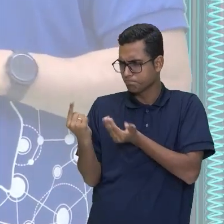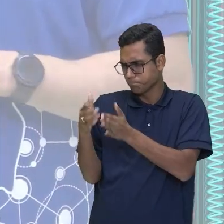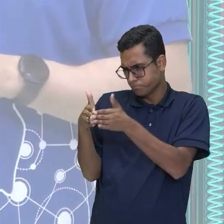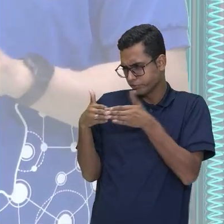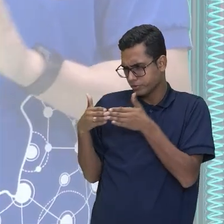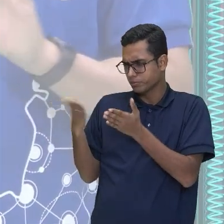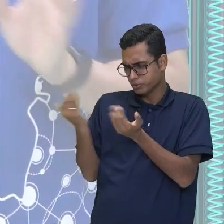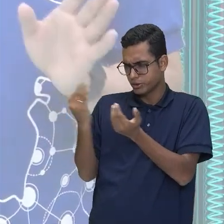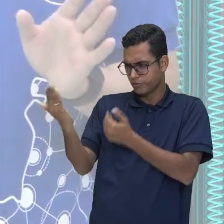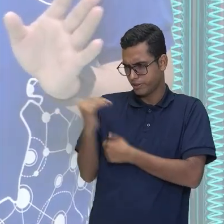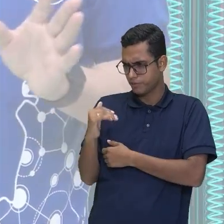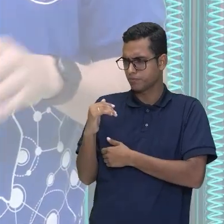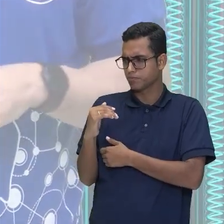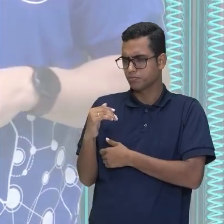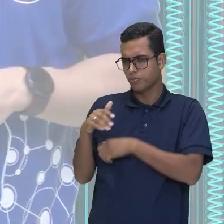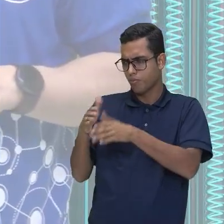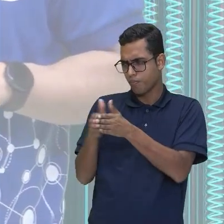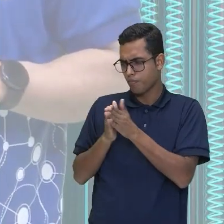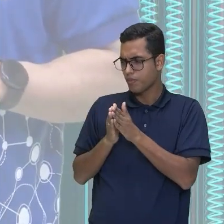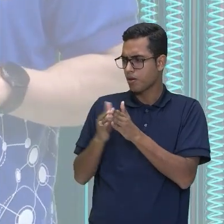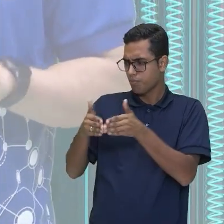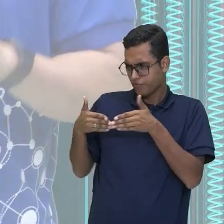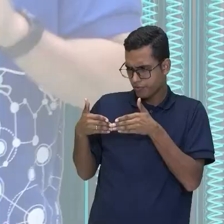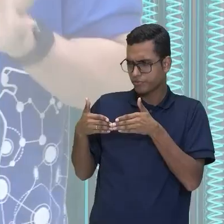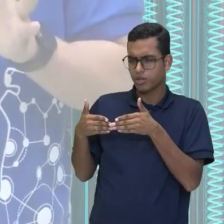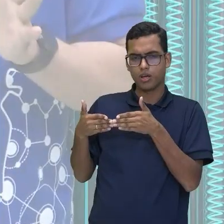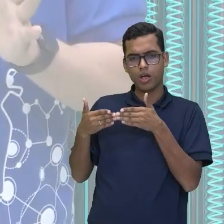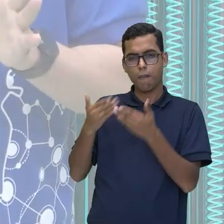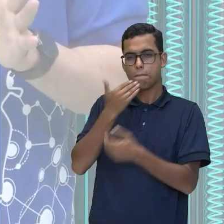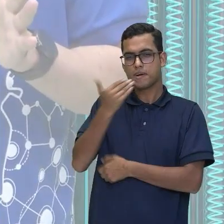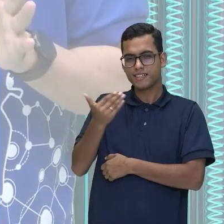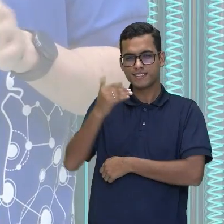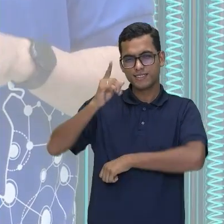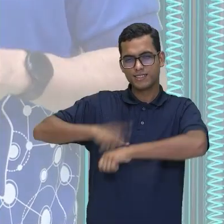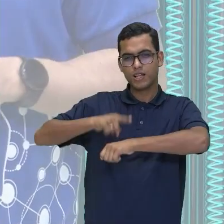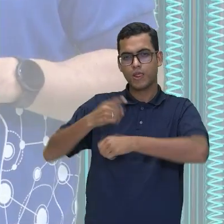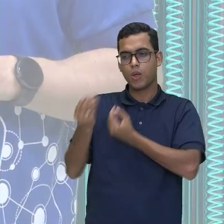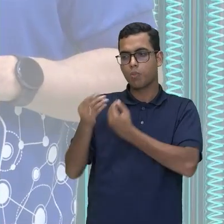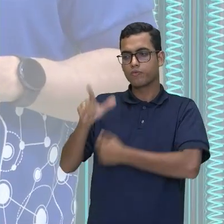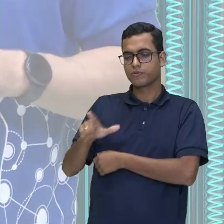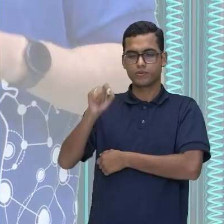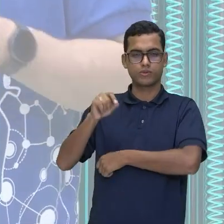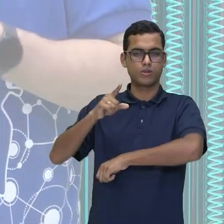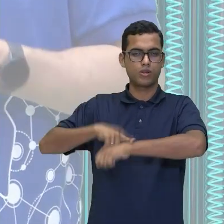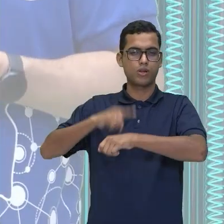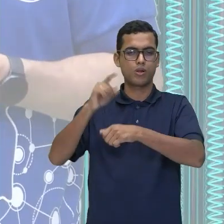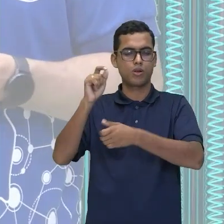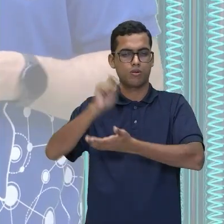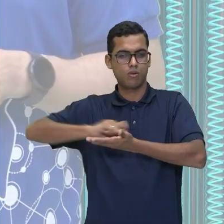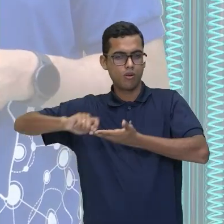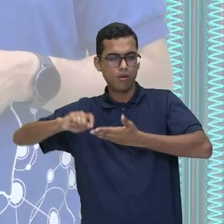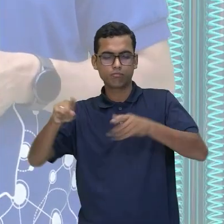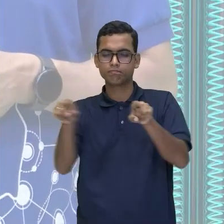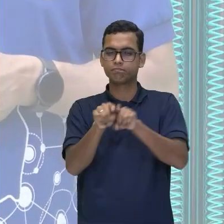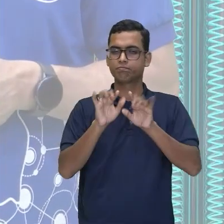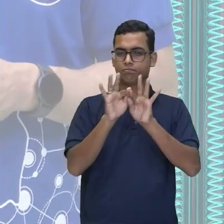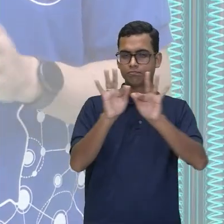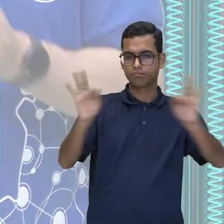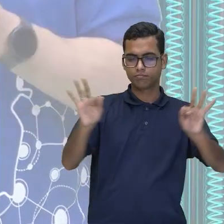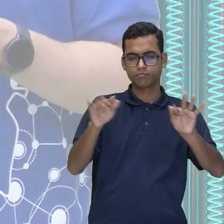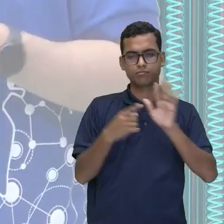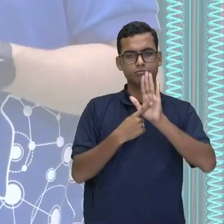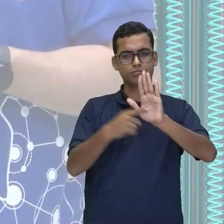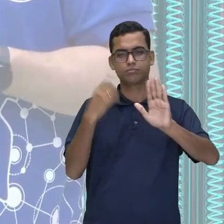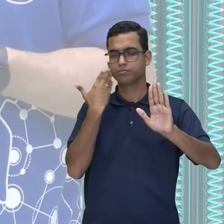meio, ou então aqui no final, não altera nada. É uma questão de escolha ali para escrever, tá? É muito mais educado. Can you please come